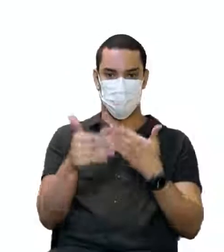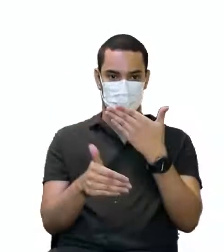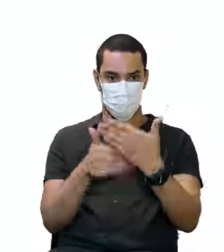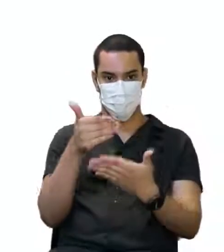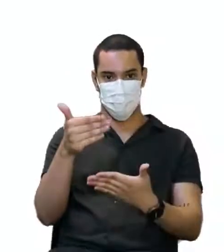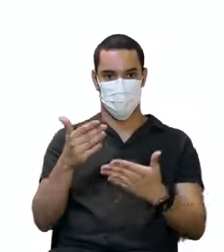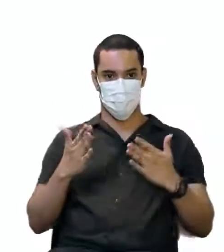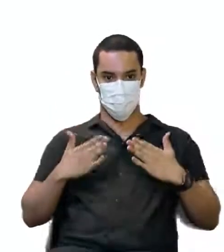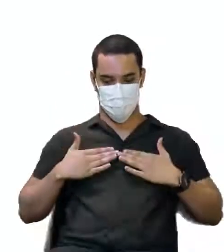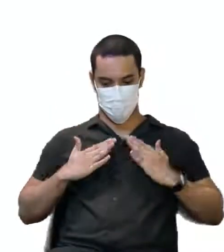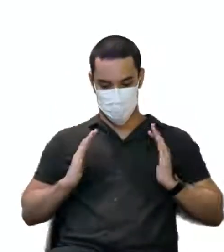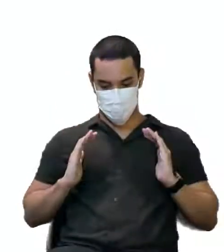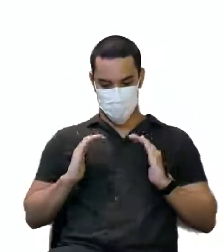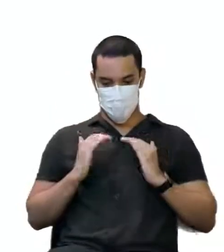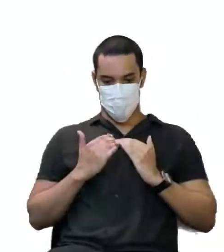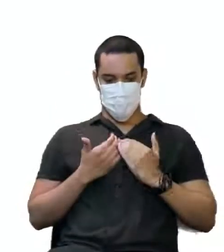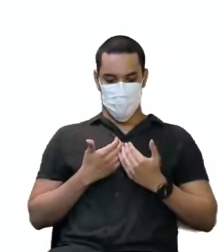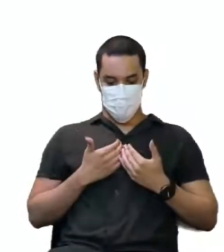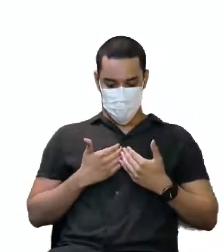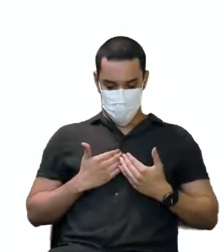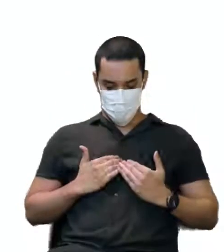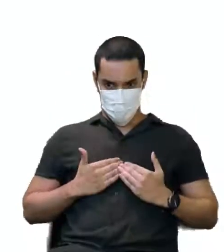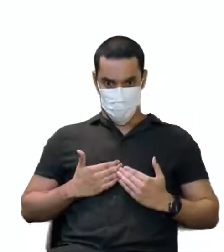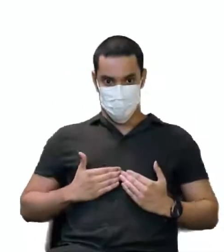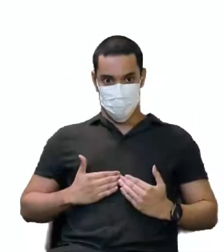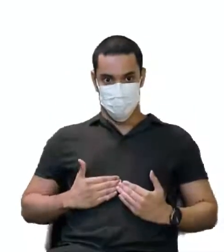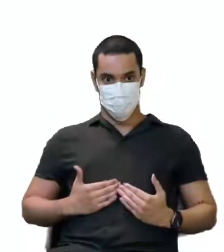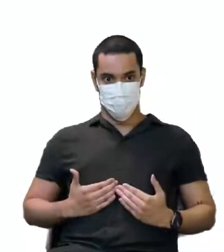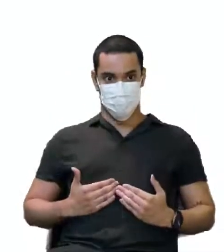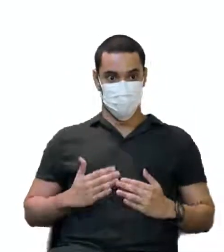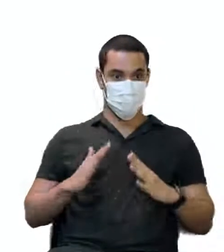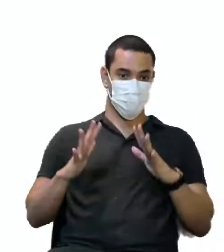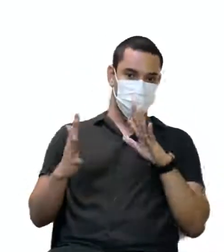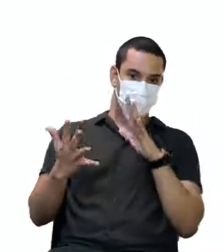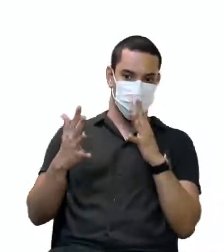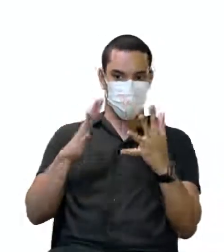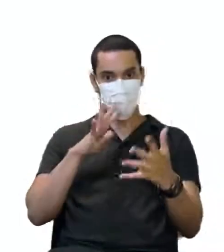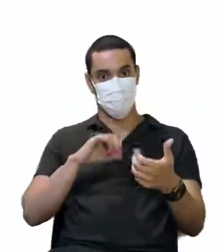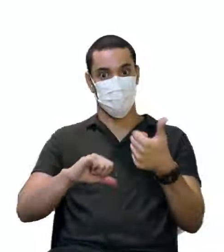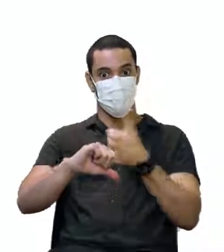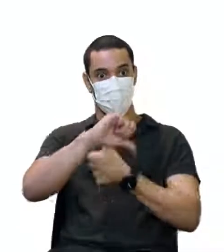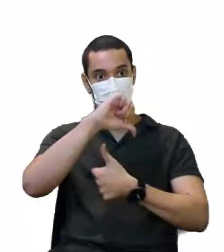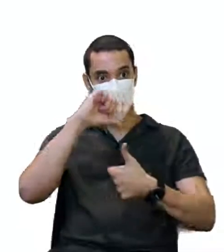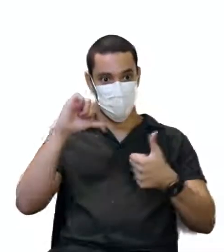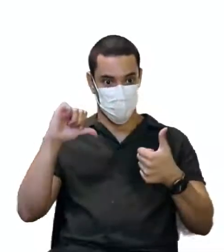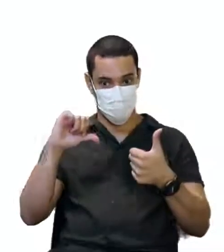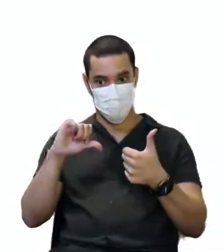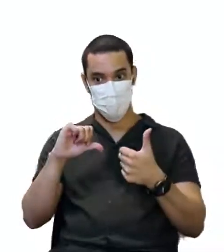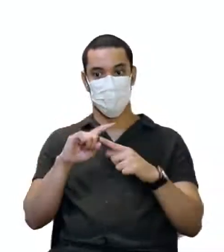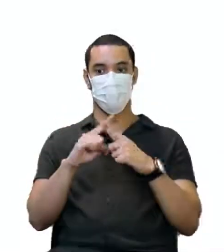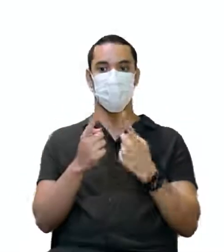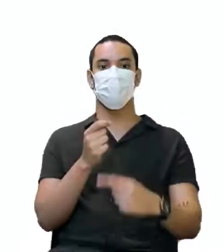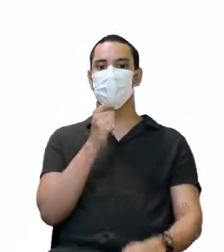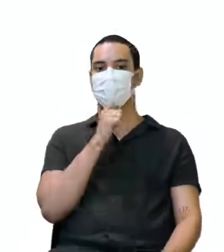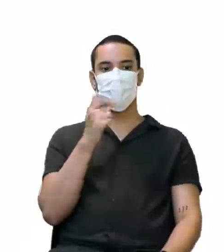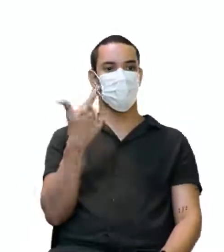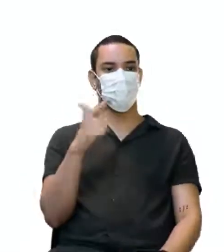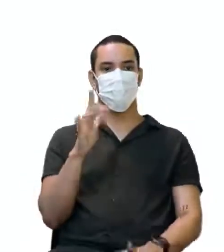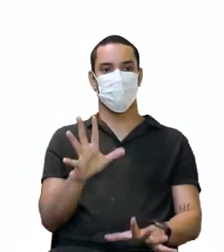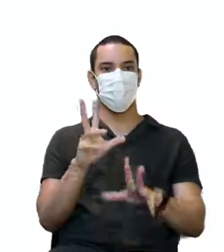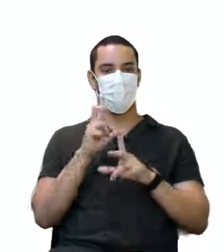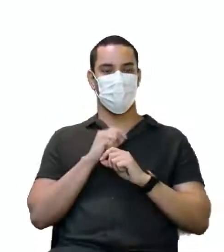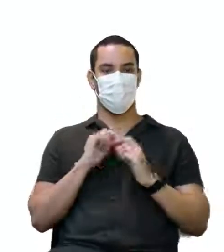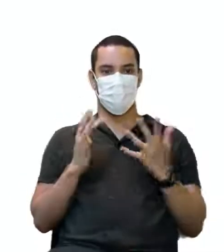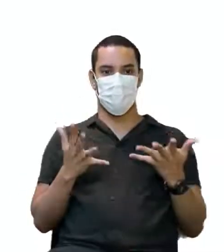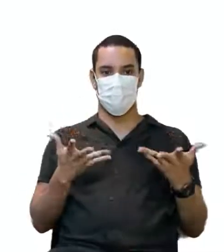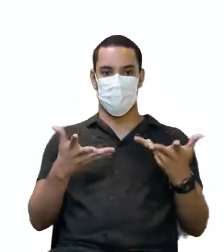já vai ficando menos saliente. Eles já estão aqui ainda. Eles não adquiriram aquela